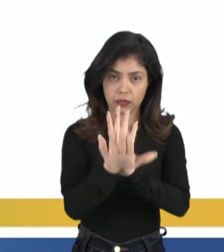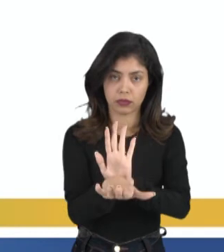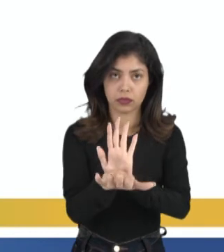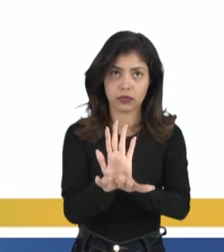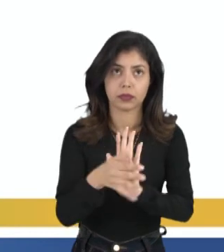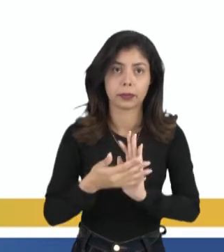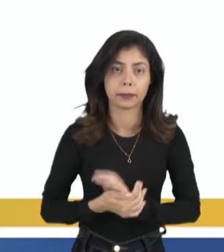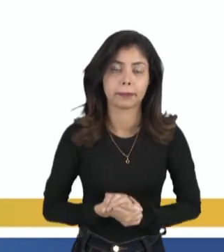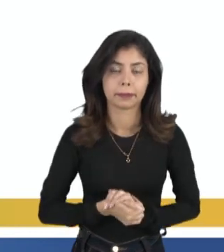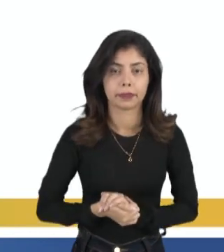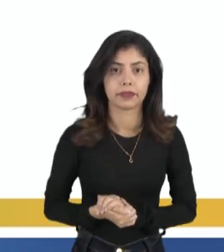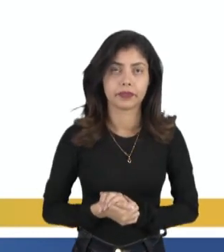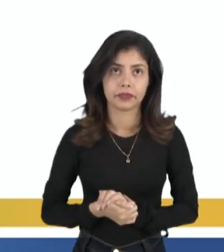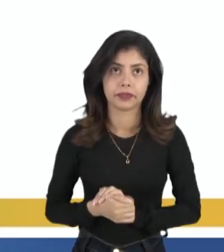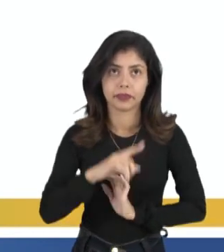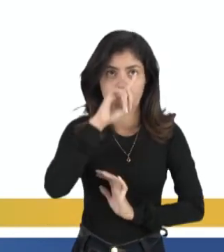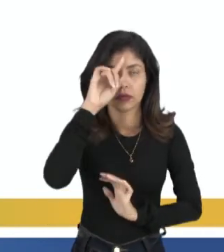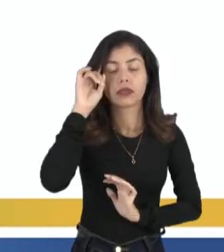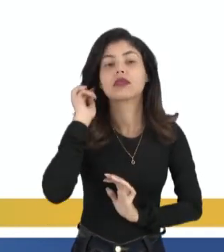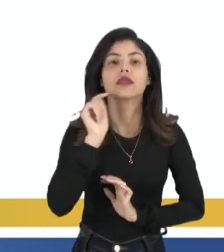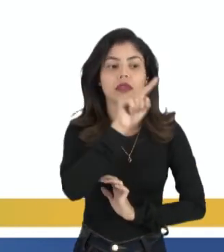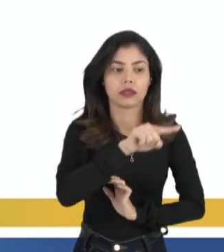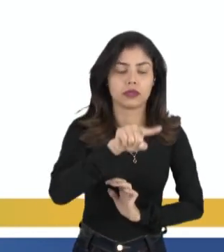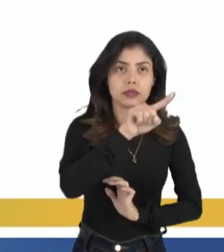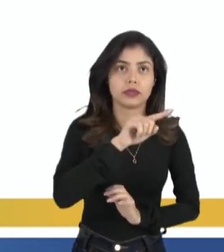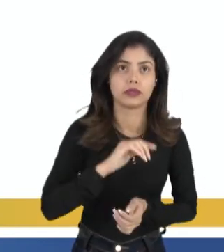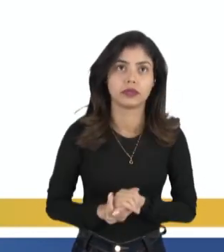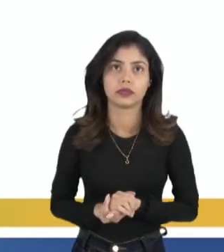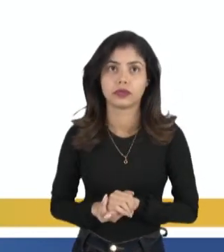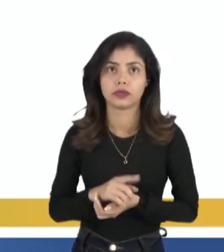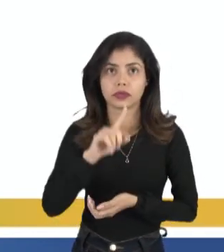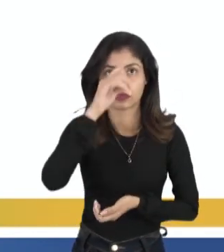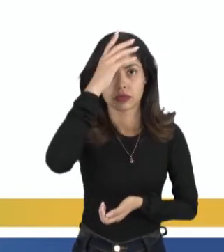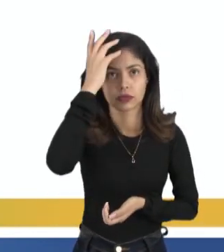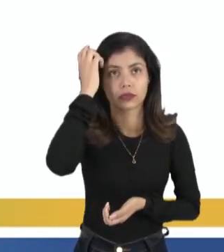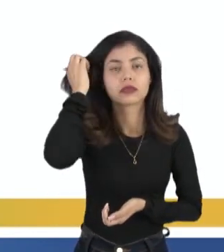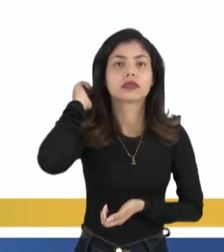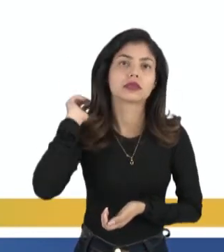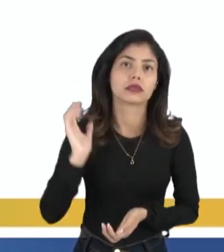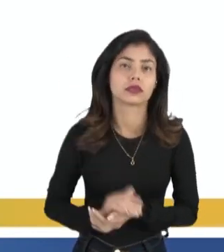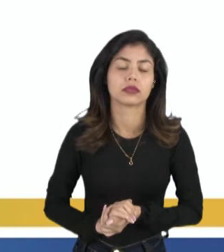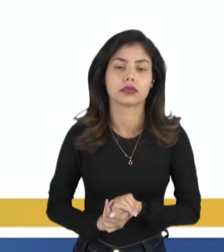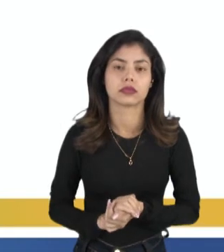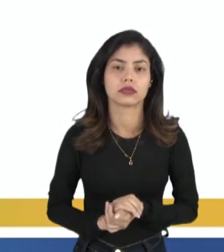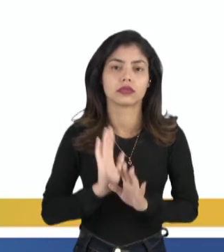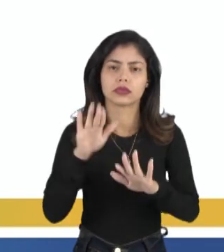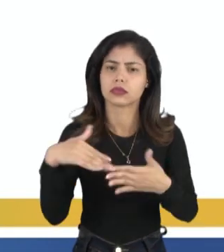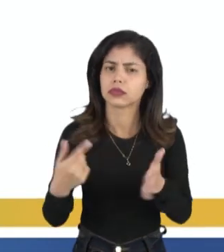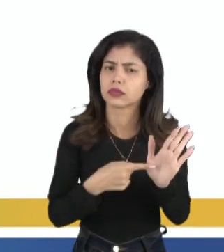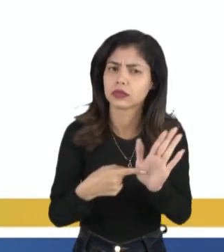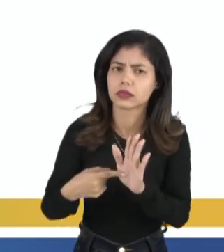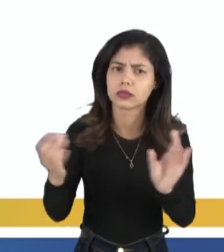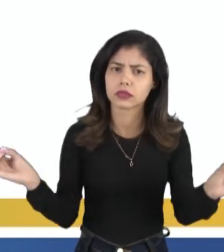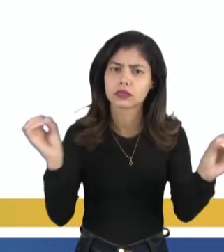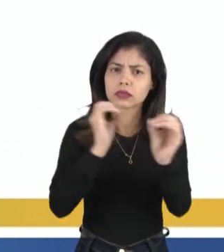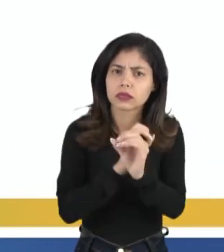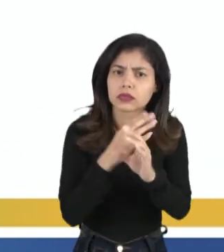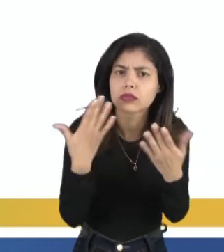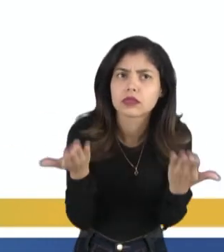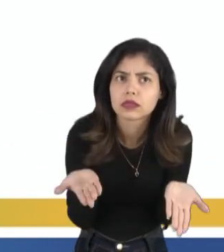umbra, né, ou a sombra. E aqui está a Lua. O desenho acima está representando o